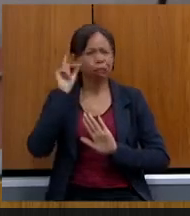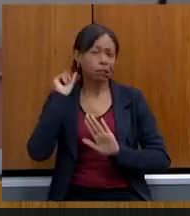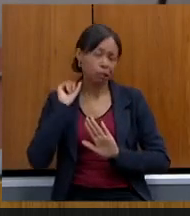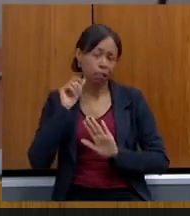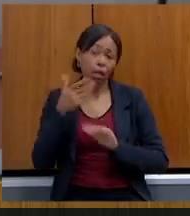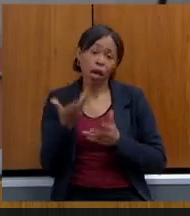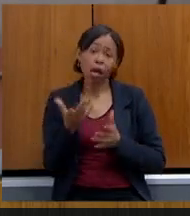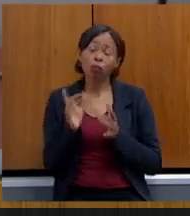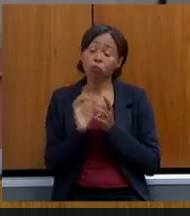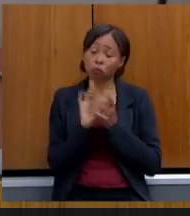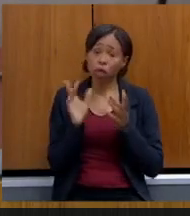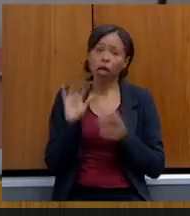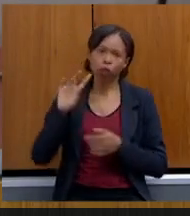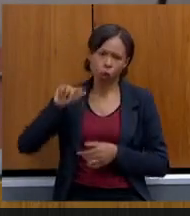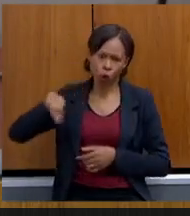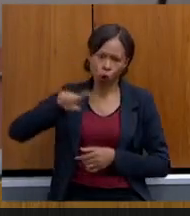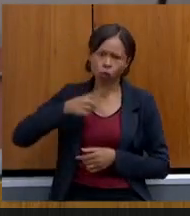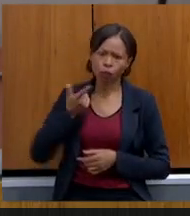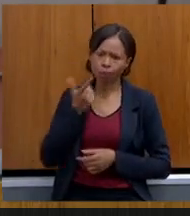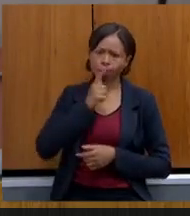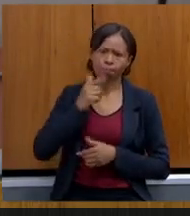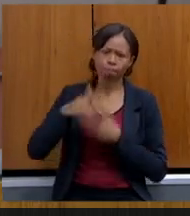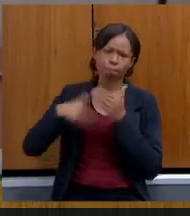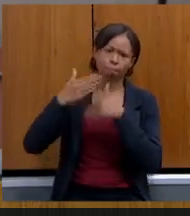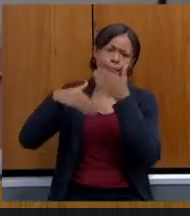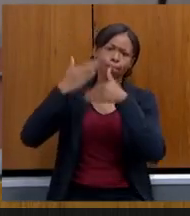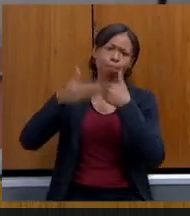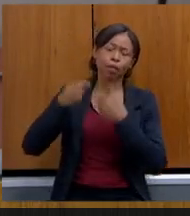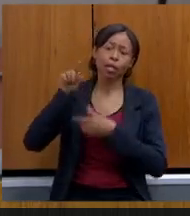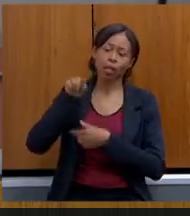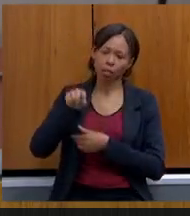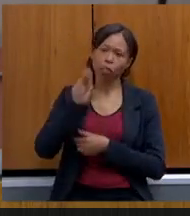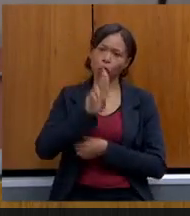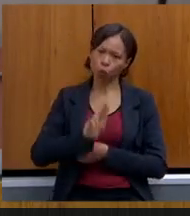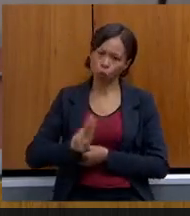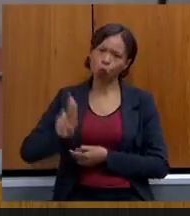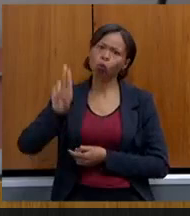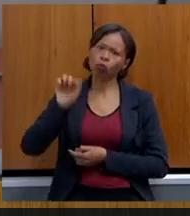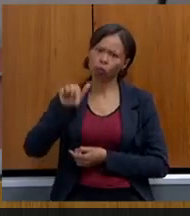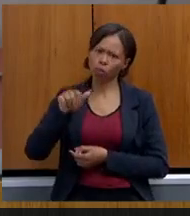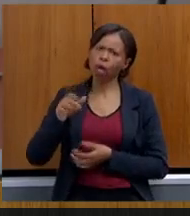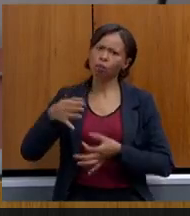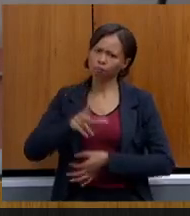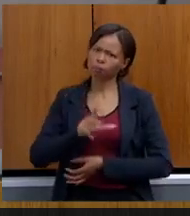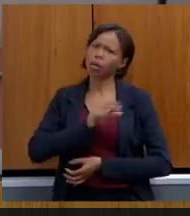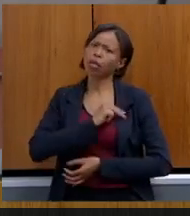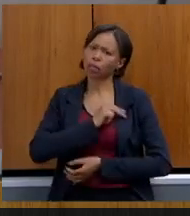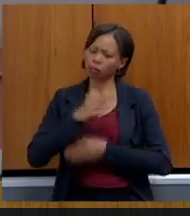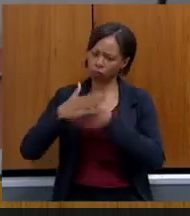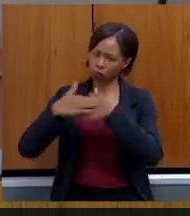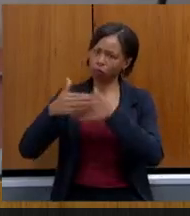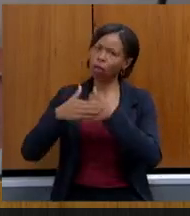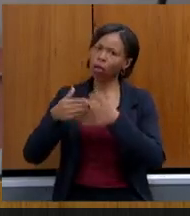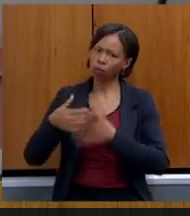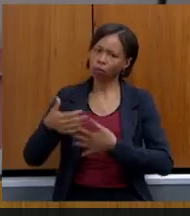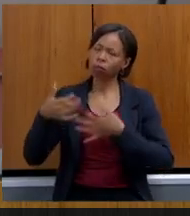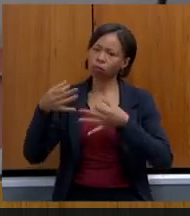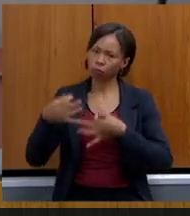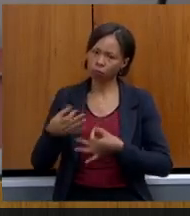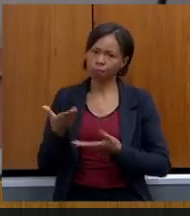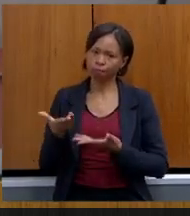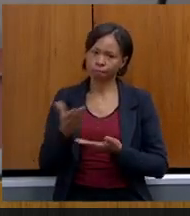conseguir sim reconhecer e avançar como a universidade meu e o carinho e toda admiração que a gente tem por ela muito